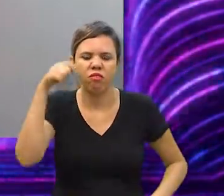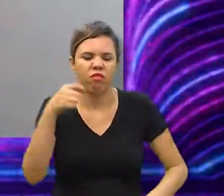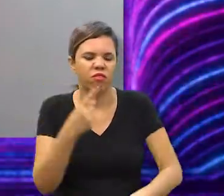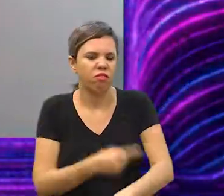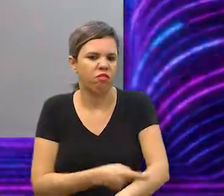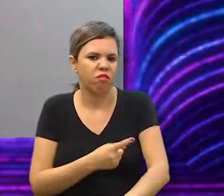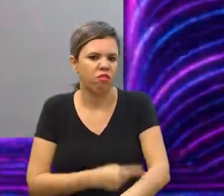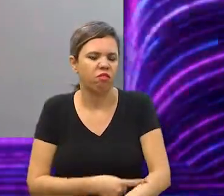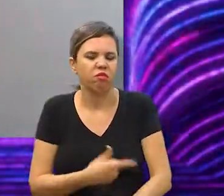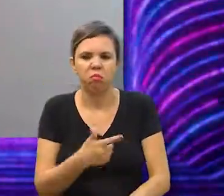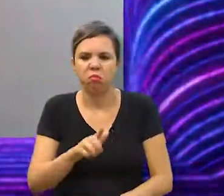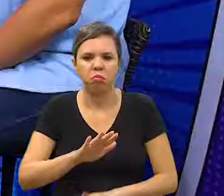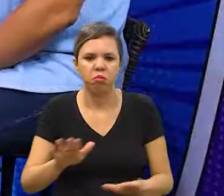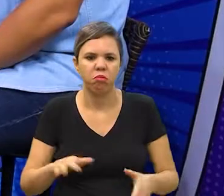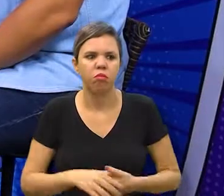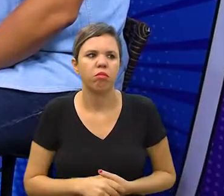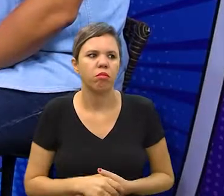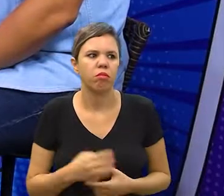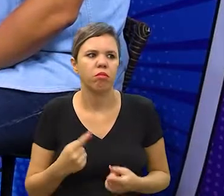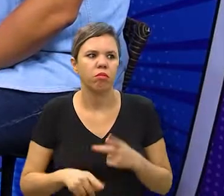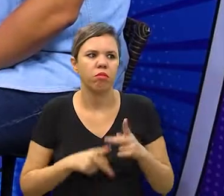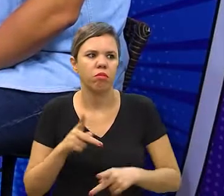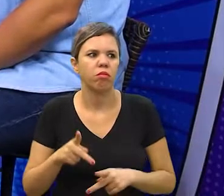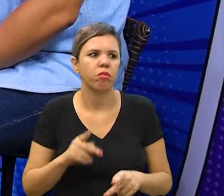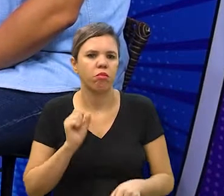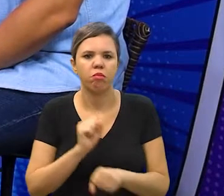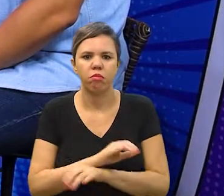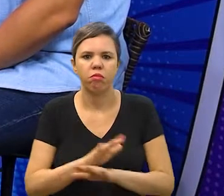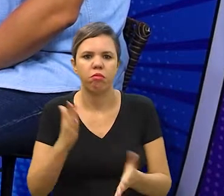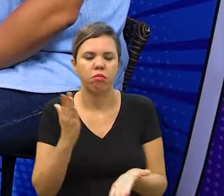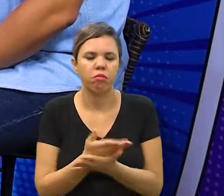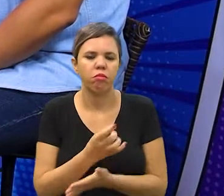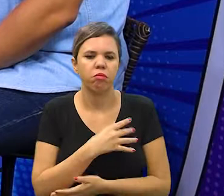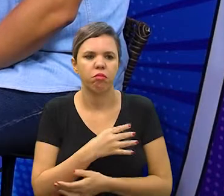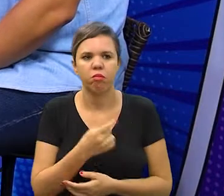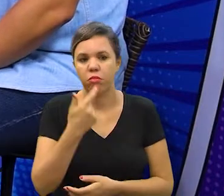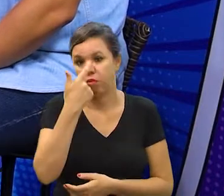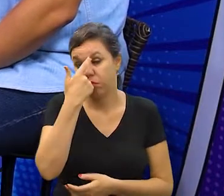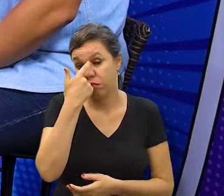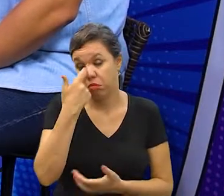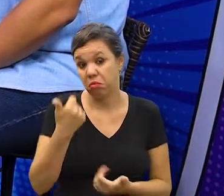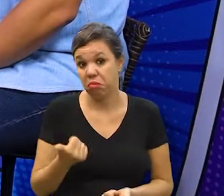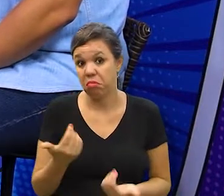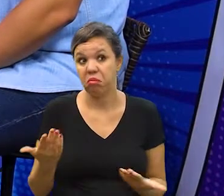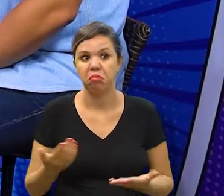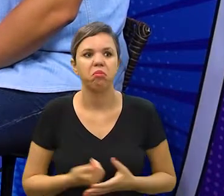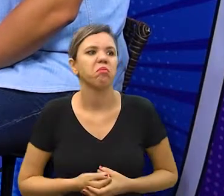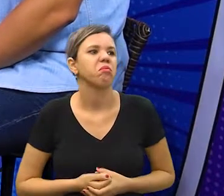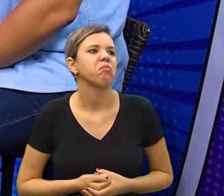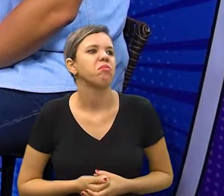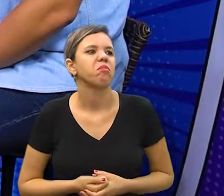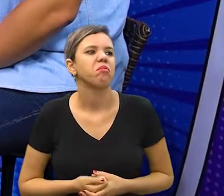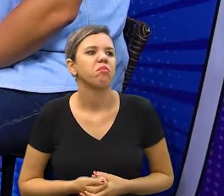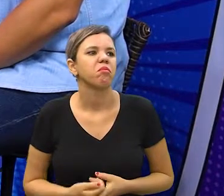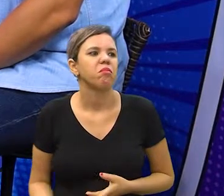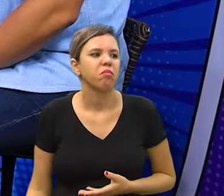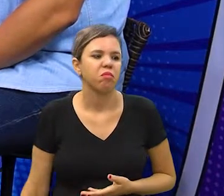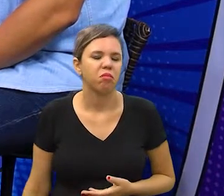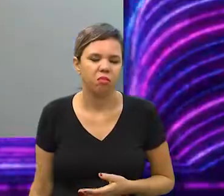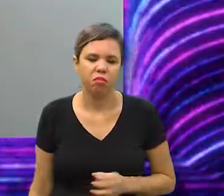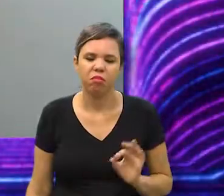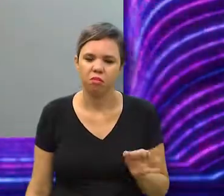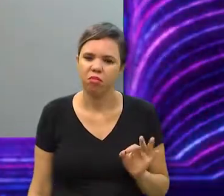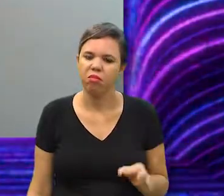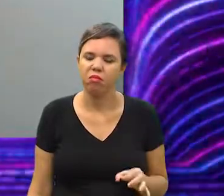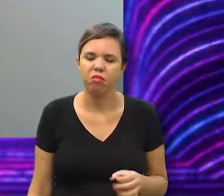da Pedra, eles já não existem mais, porque as pessoas pararam de ter medo dessas coisas. Bem atual. É